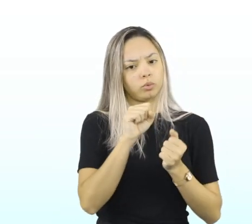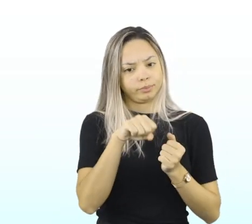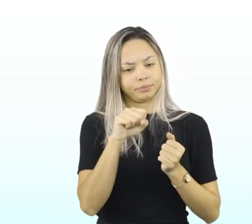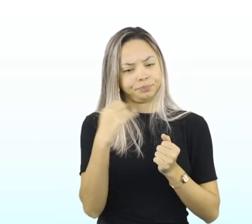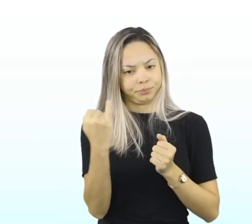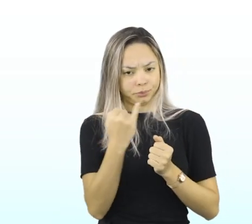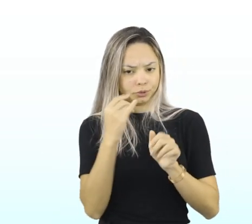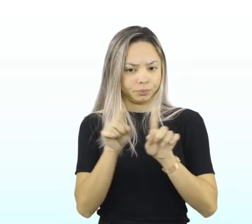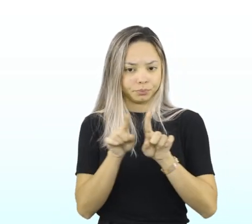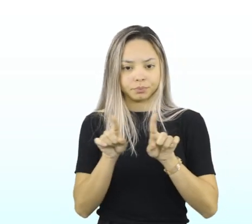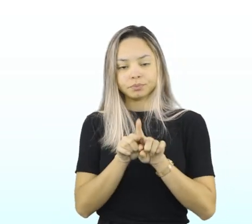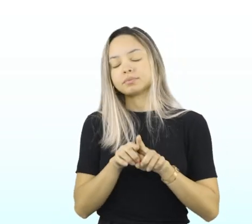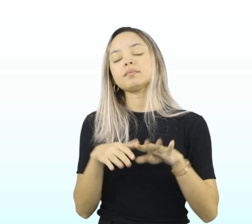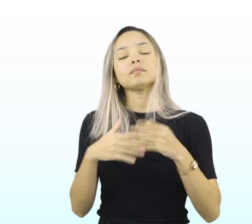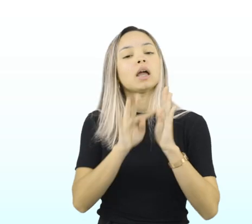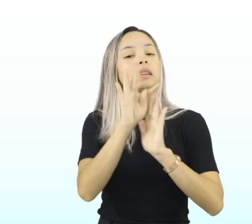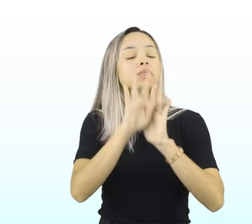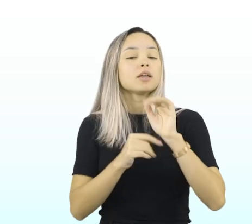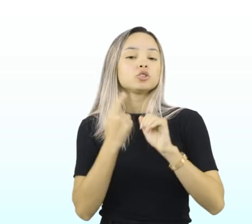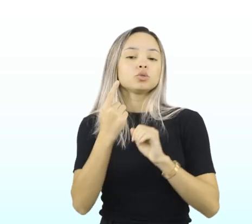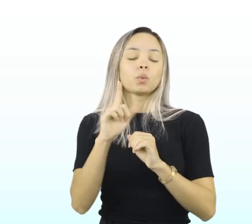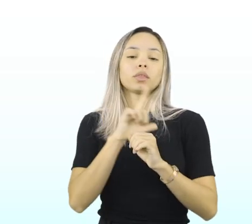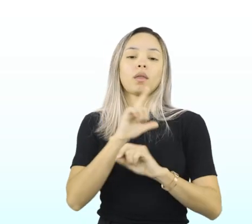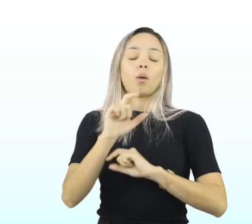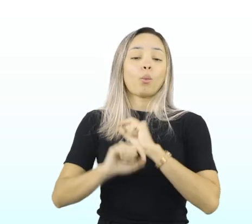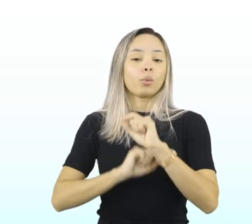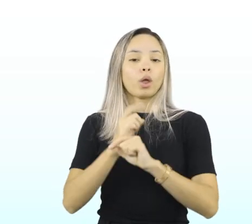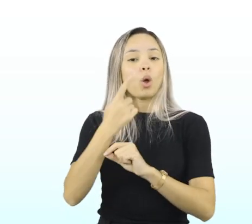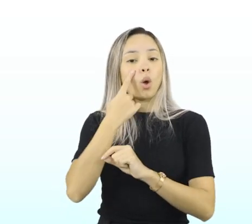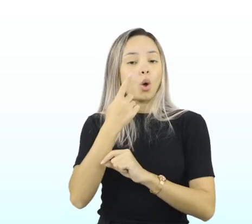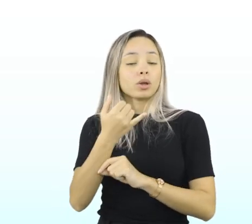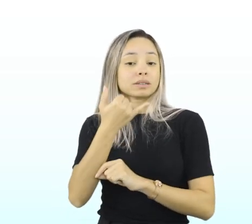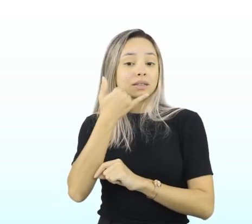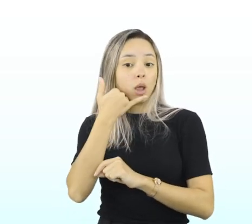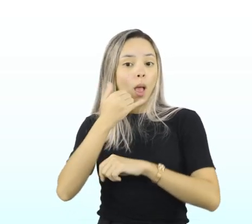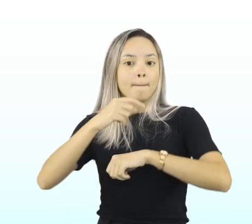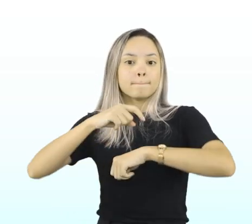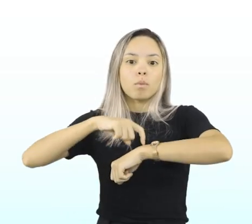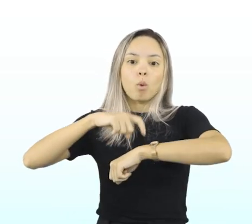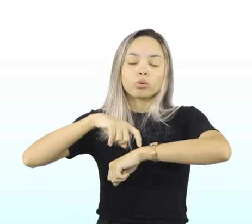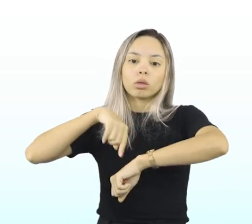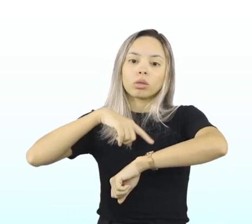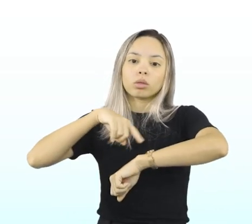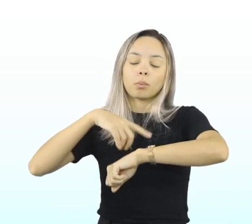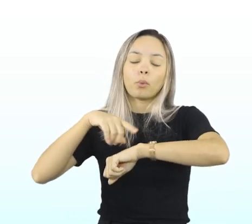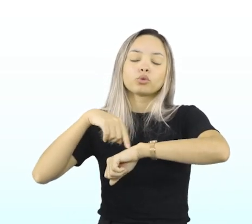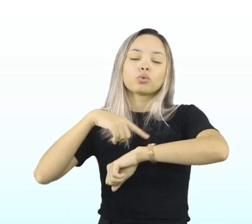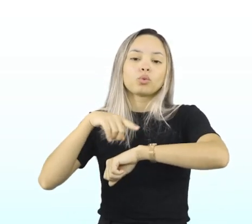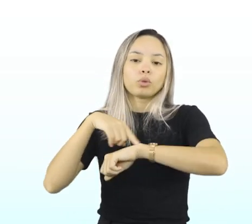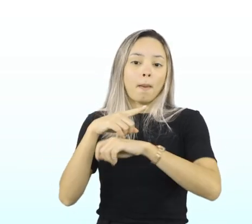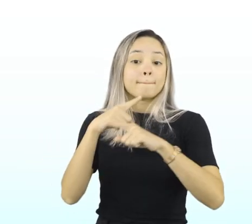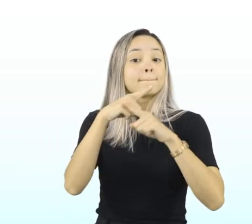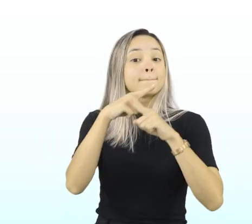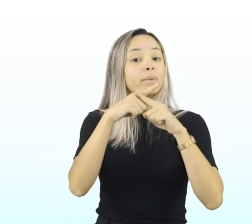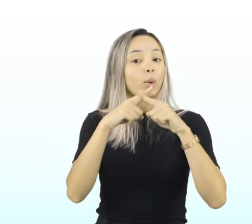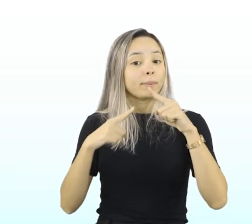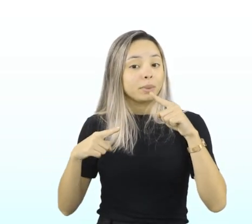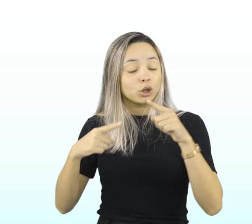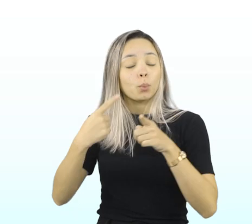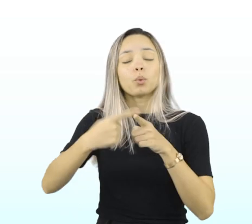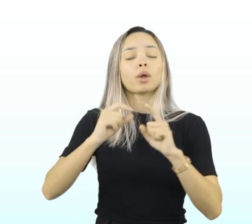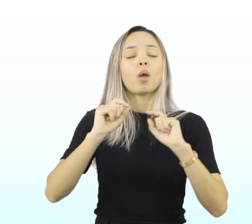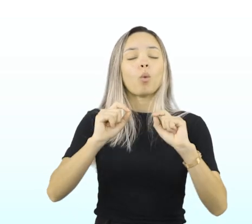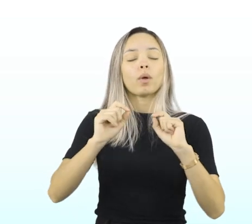apoio, ó. O texto 1, ele fala, o celular teve por muito tempo Você usa em sala de aula,